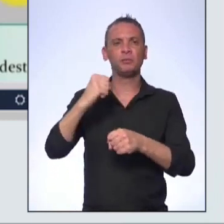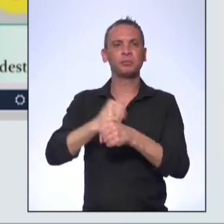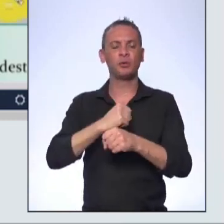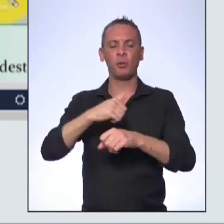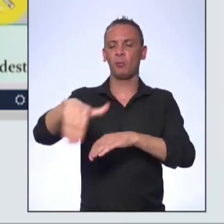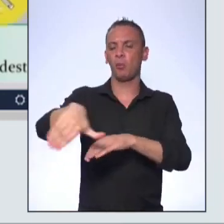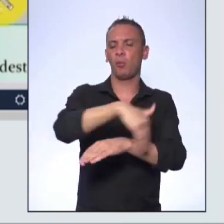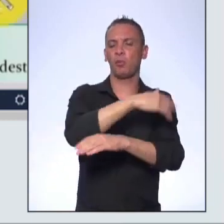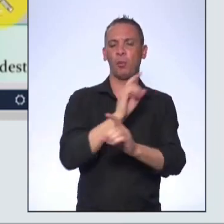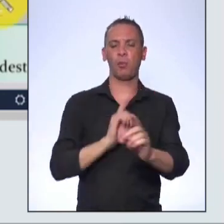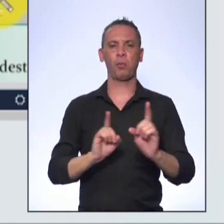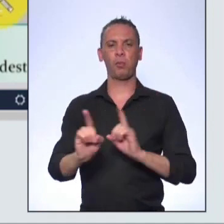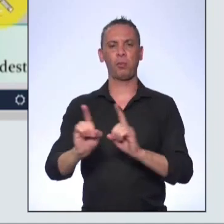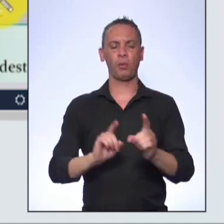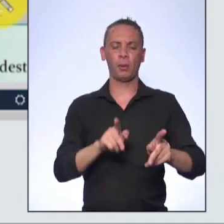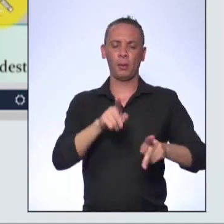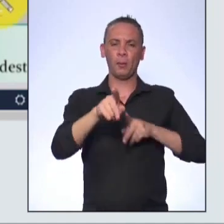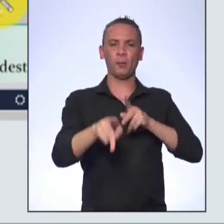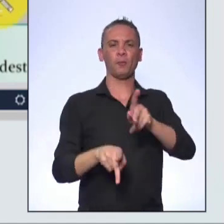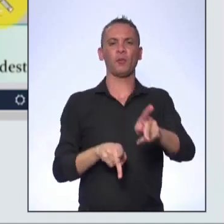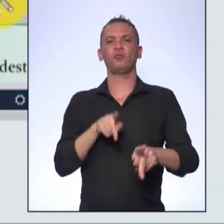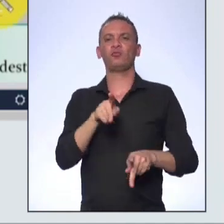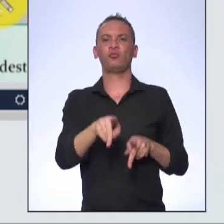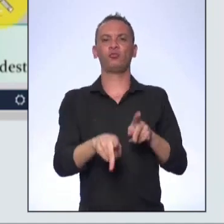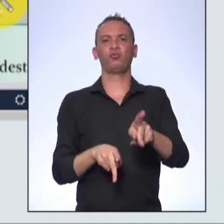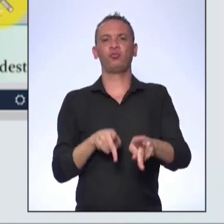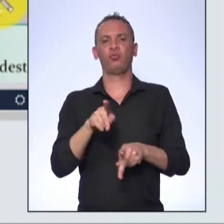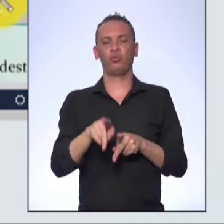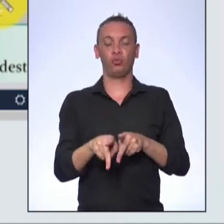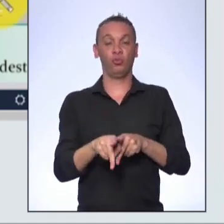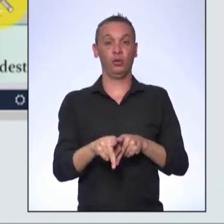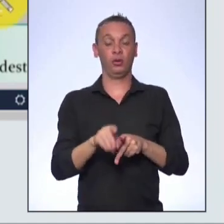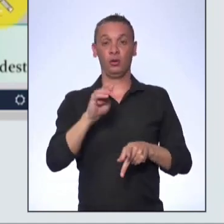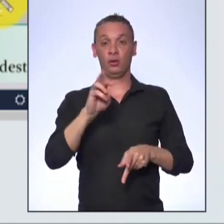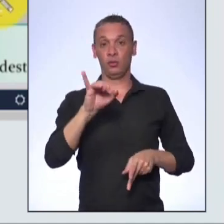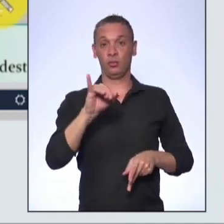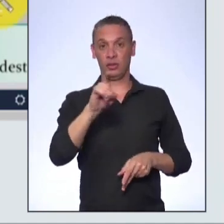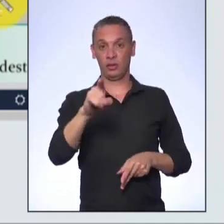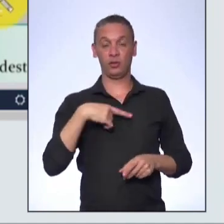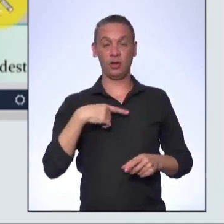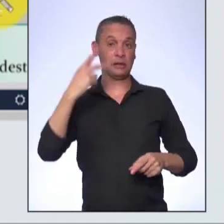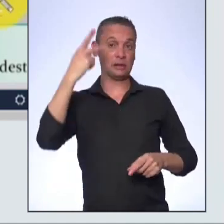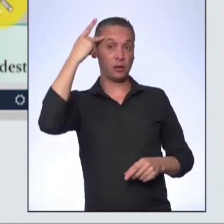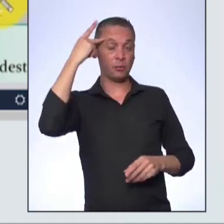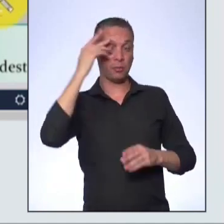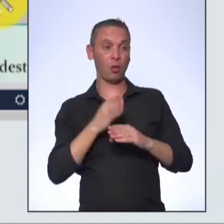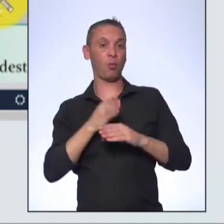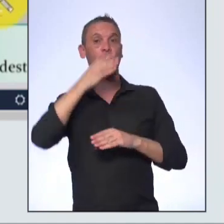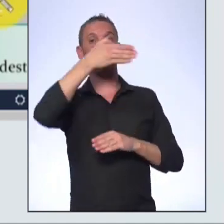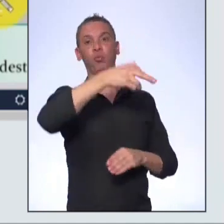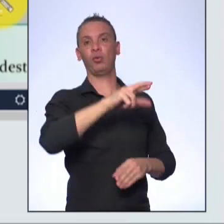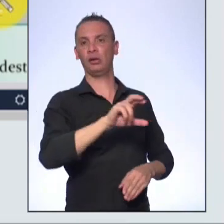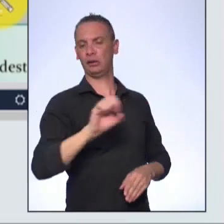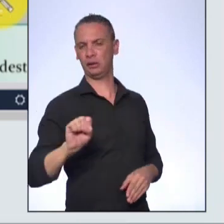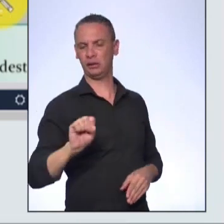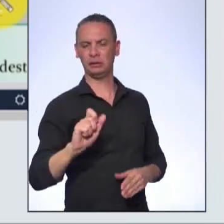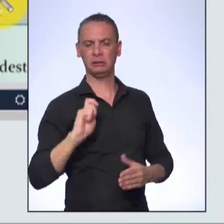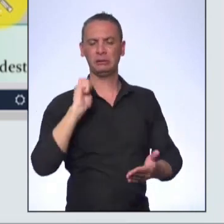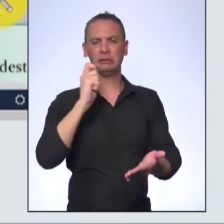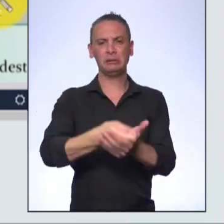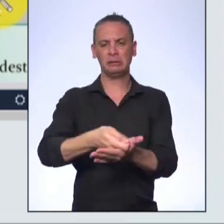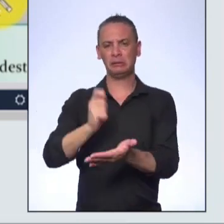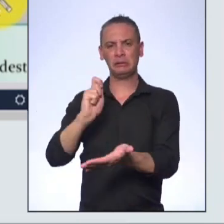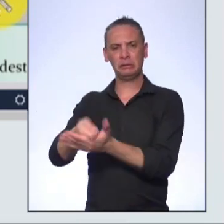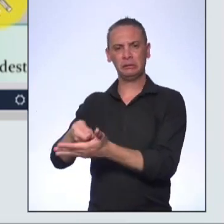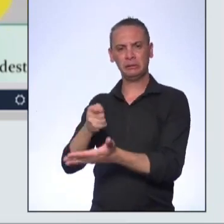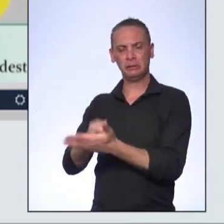Brasil Railway Company, que ligaria São Paulo ao Rio Grande do Sul. Como parte do pagamento pela construção da ferrovia,